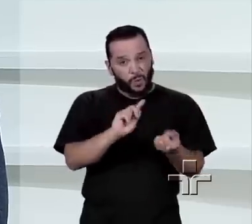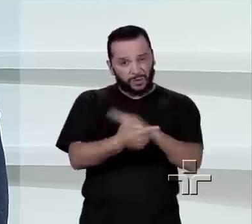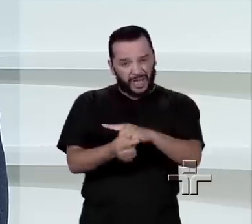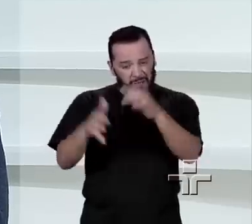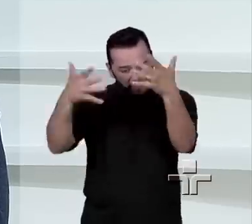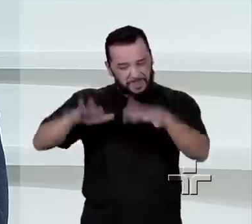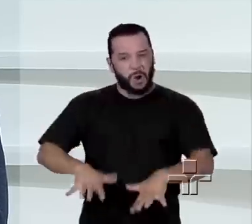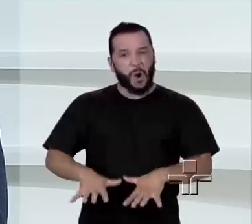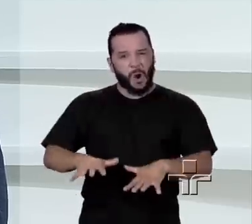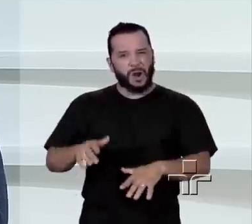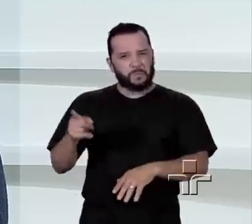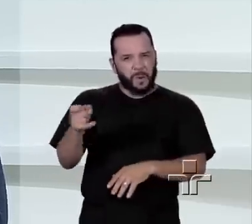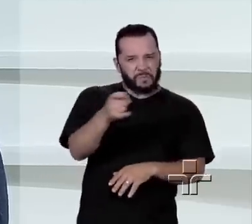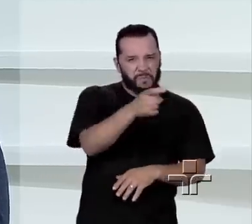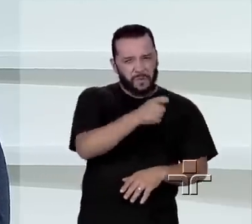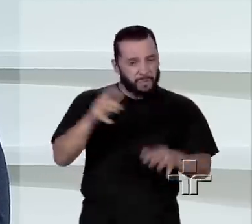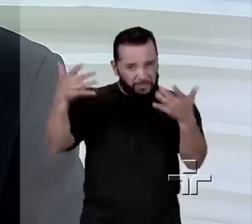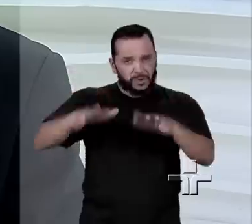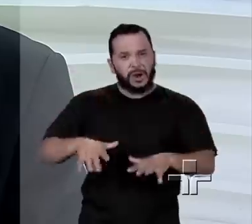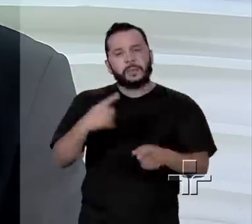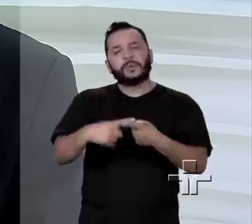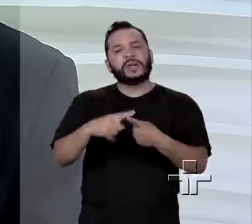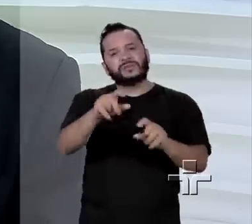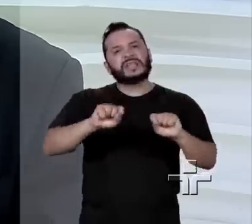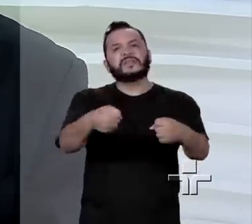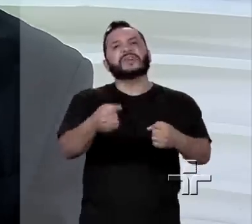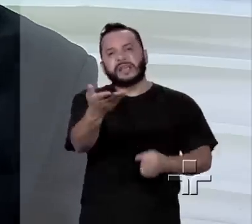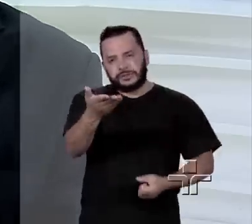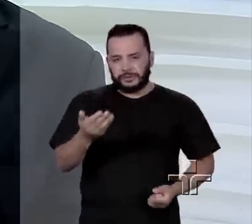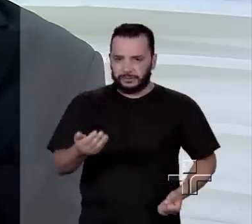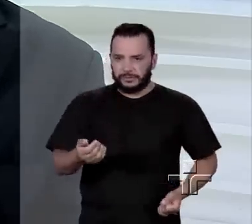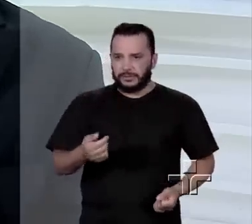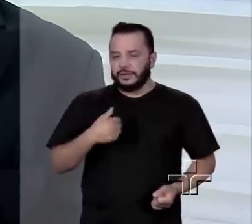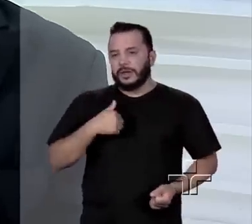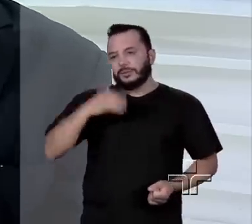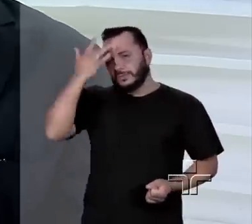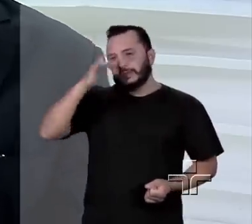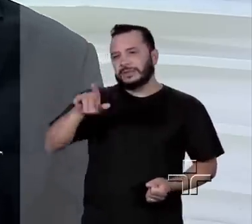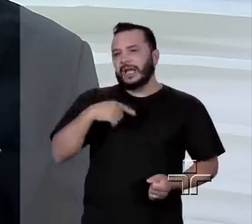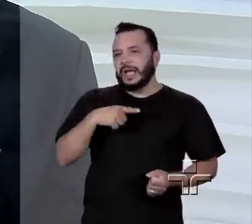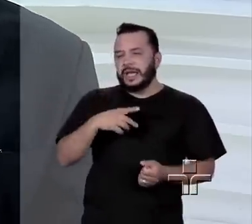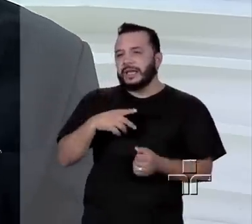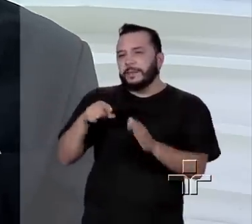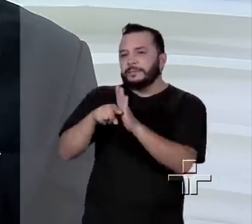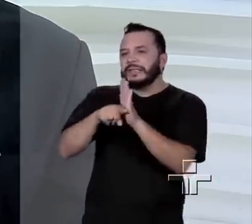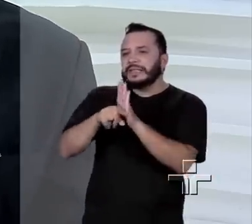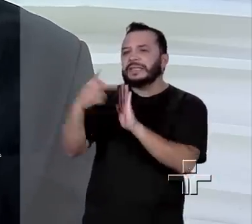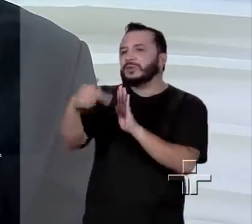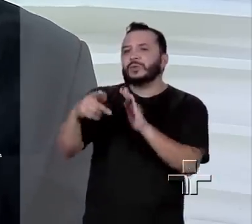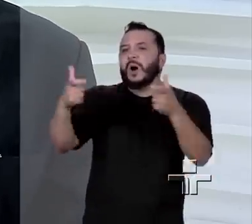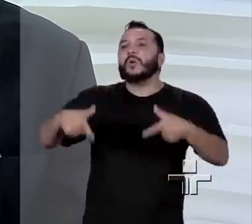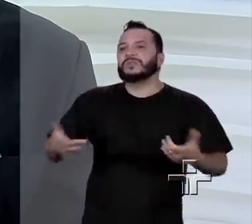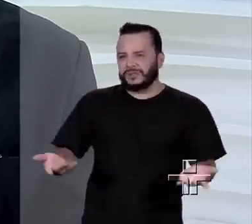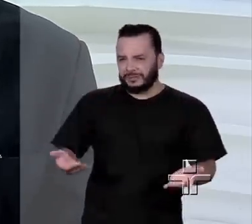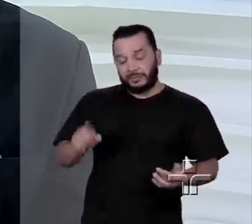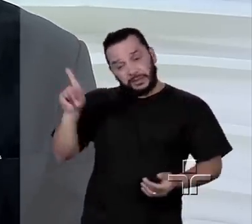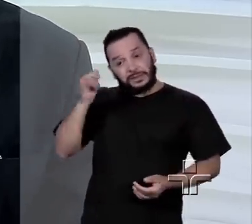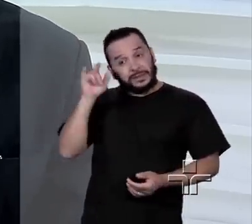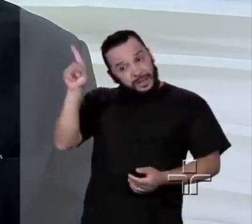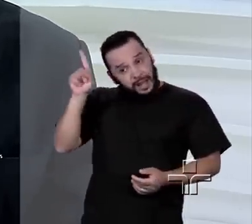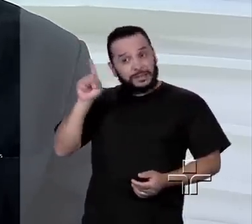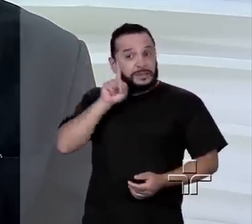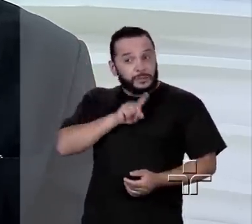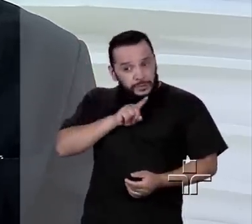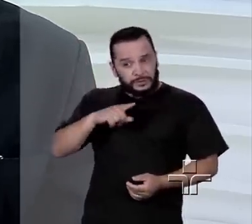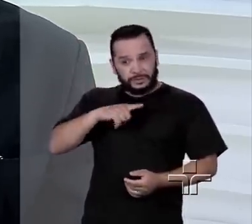índices. Por que o senhor defende essa medida? Eu não sei de onde está o seu dado em relação a isso, mas as pesquisas americanas, por